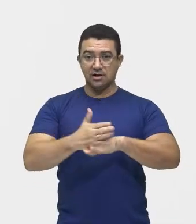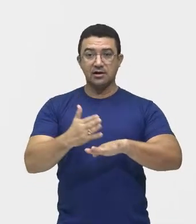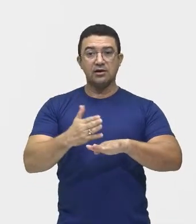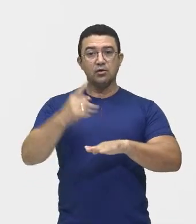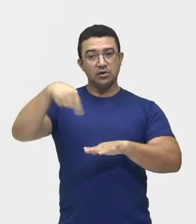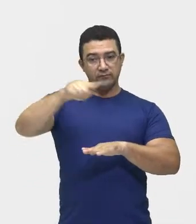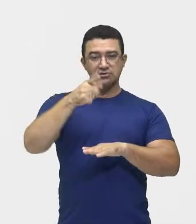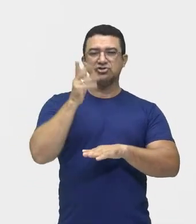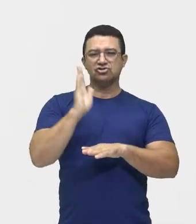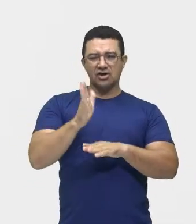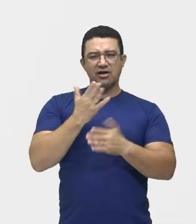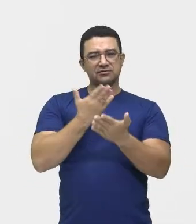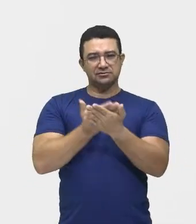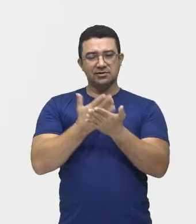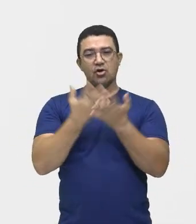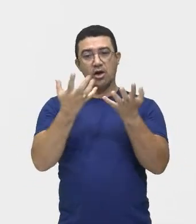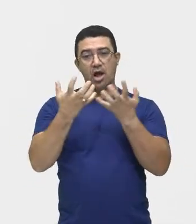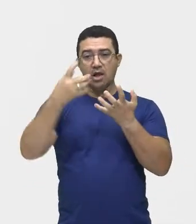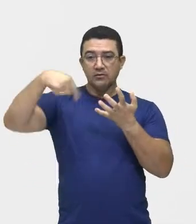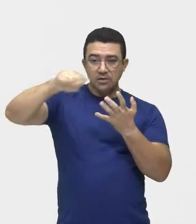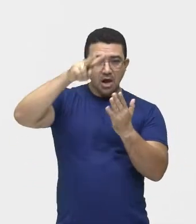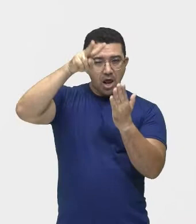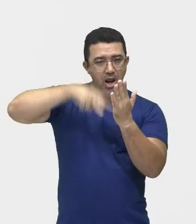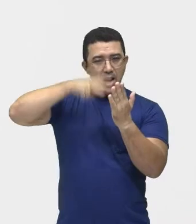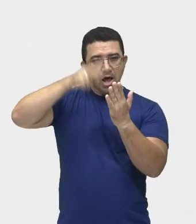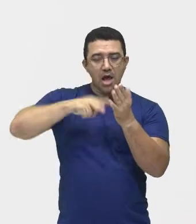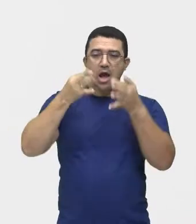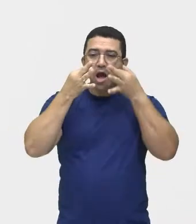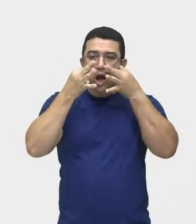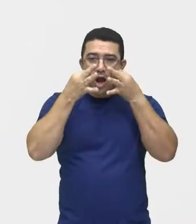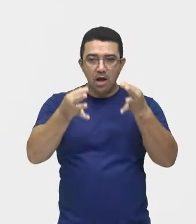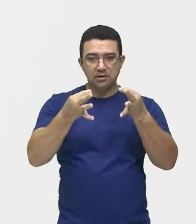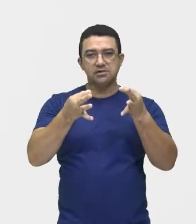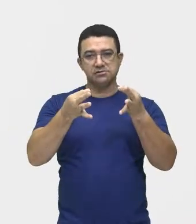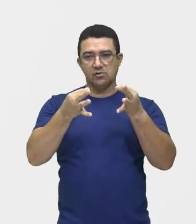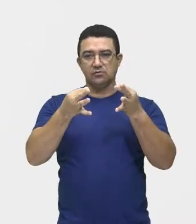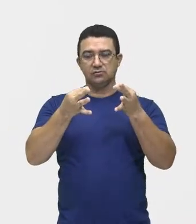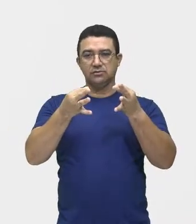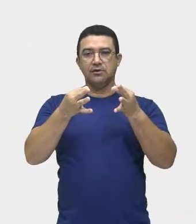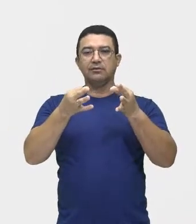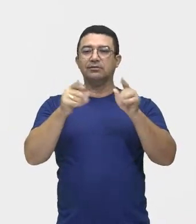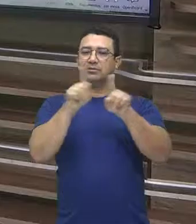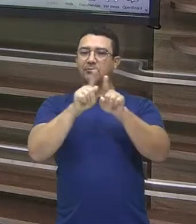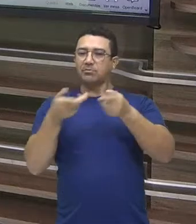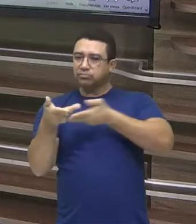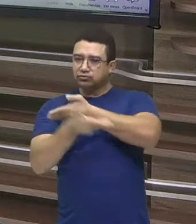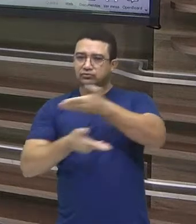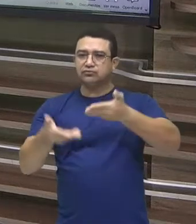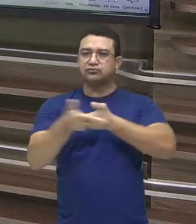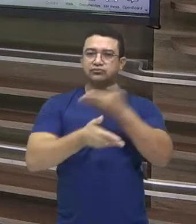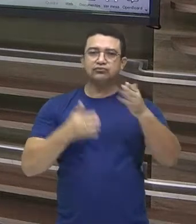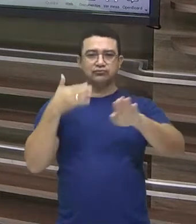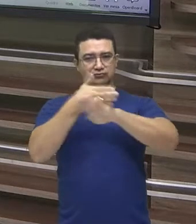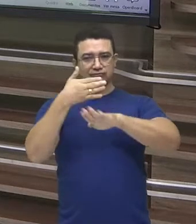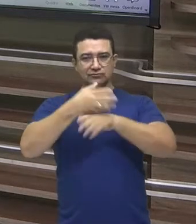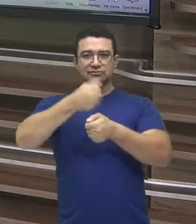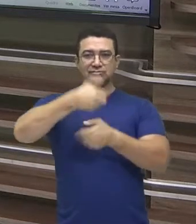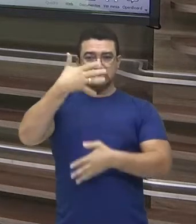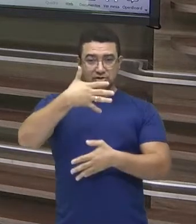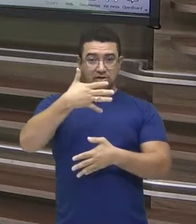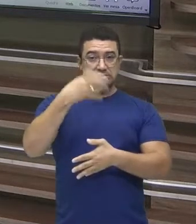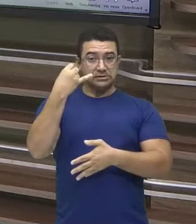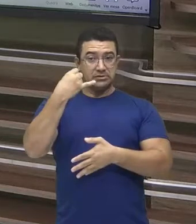Exercitando. Eu quero que vocês leem com atenção, a gente vai ler a questão junto, interajam no chat, para a gente ver se